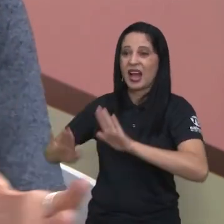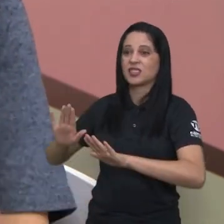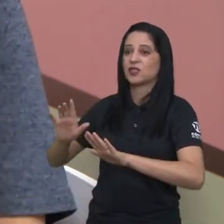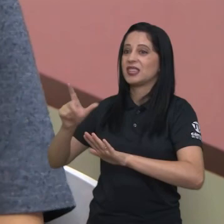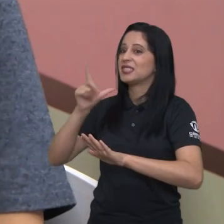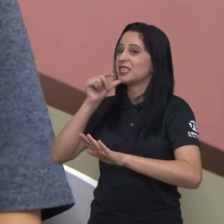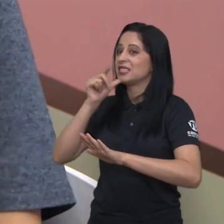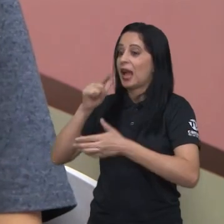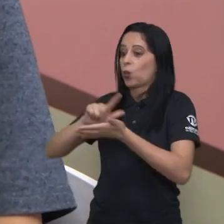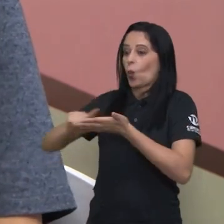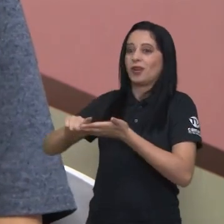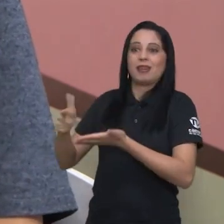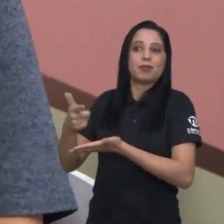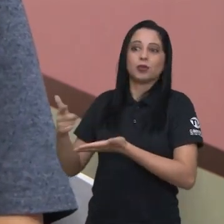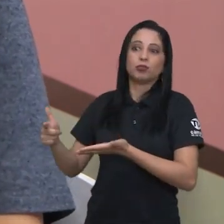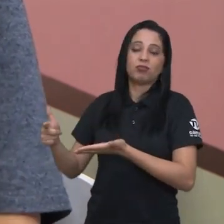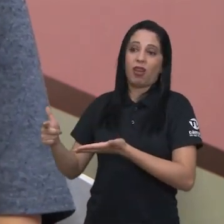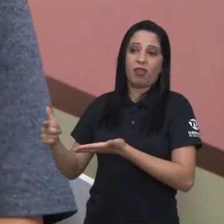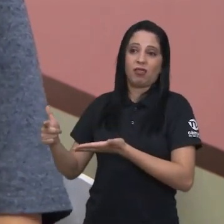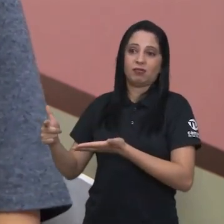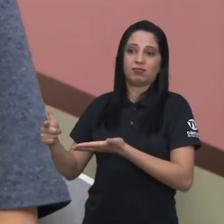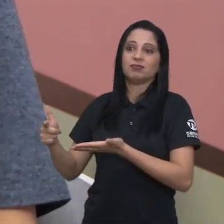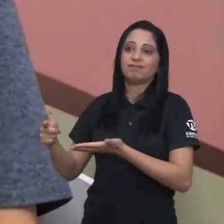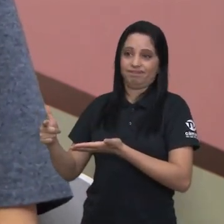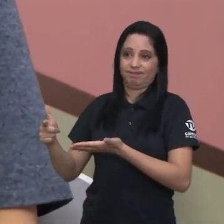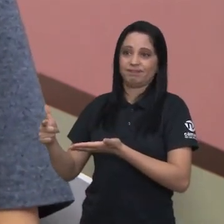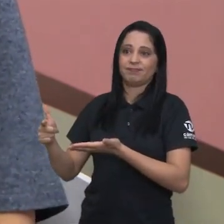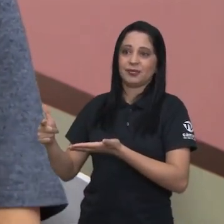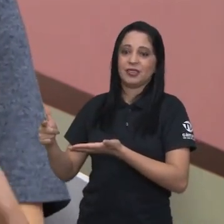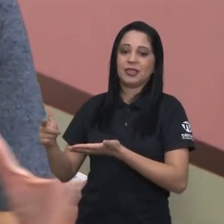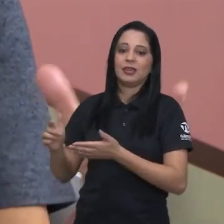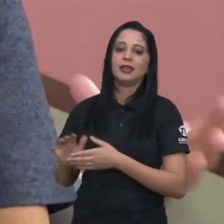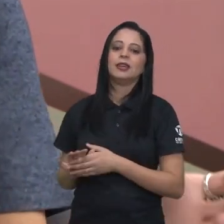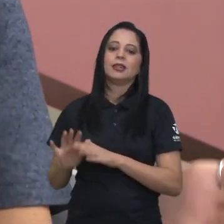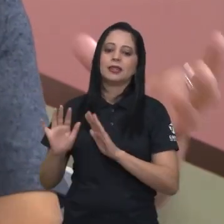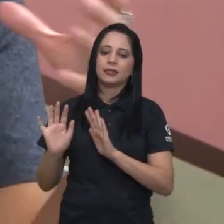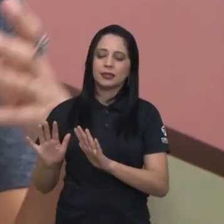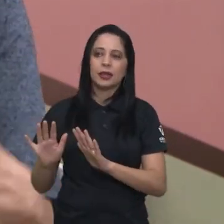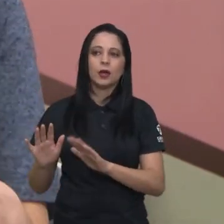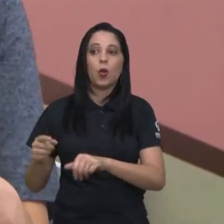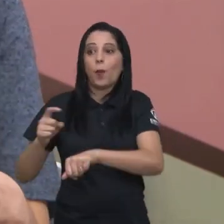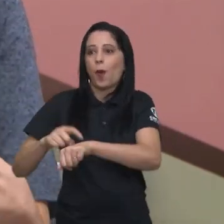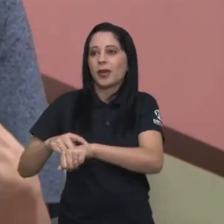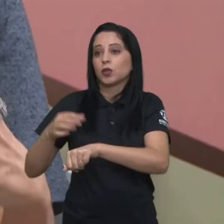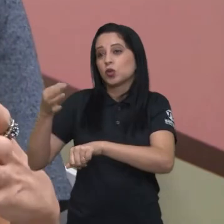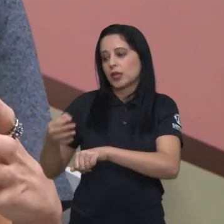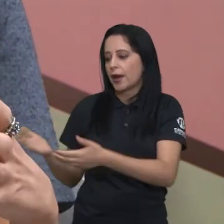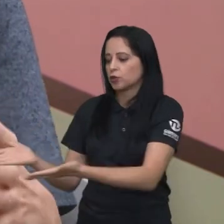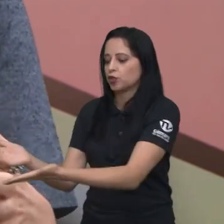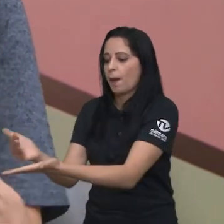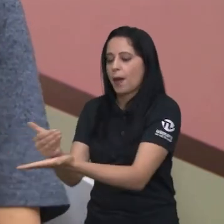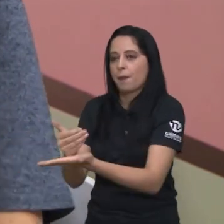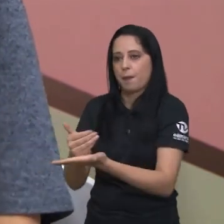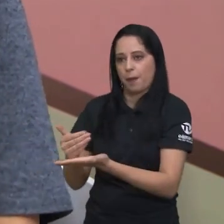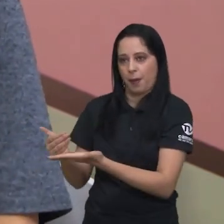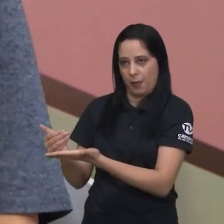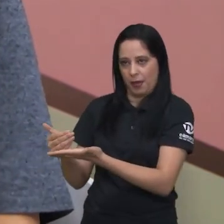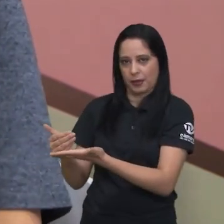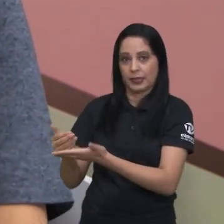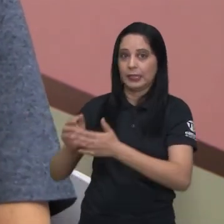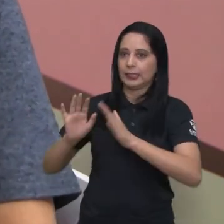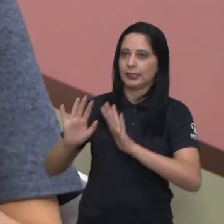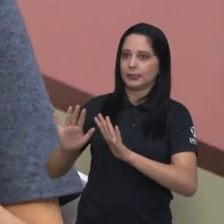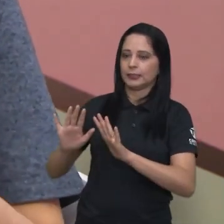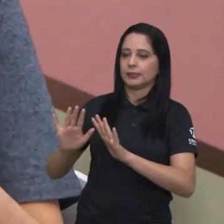animais que frequentam a horta, então é o momento certo da colheita, então por isso a ideia é da gente poder fazer de uma forma organizada, né,